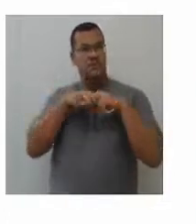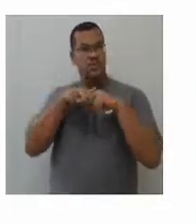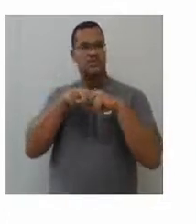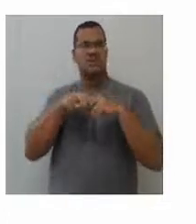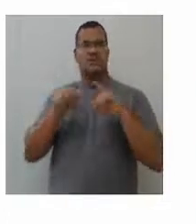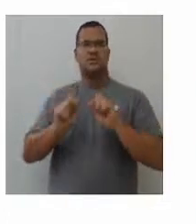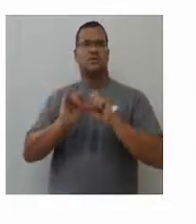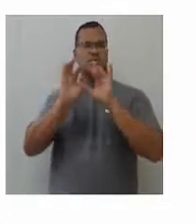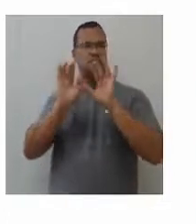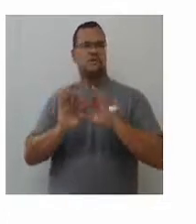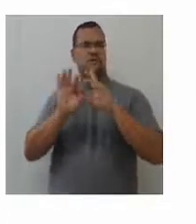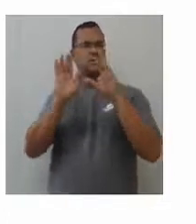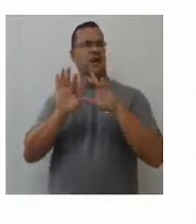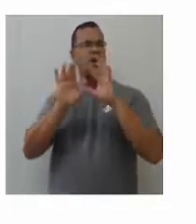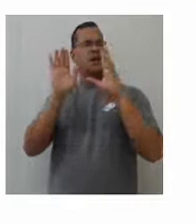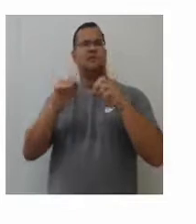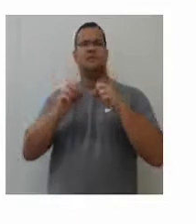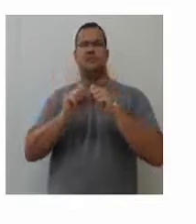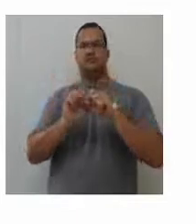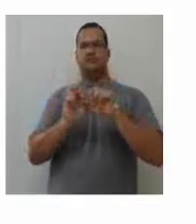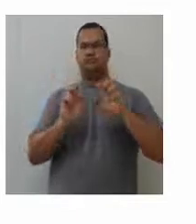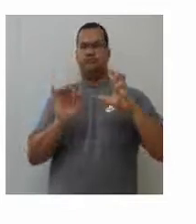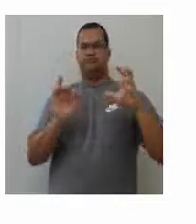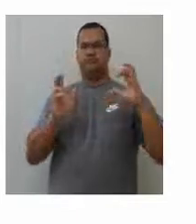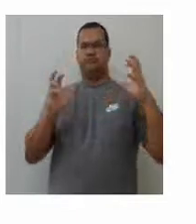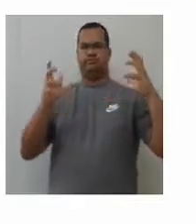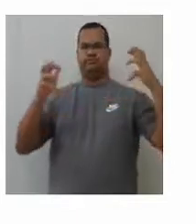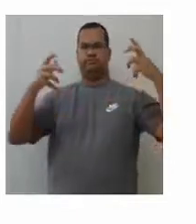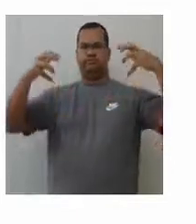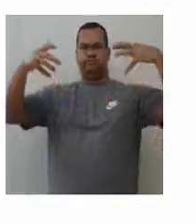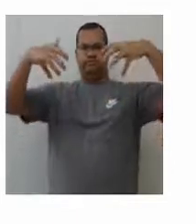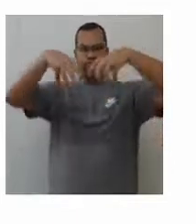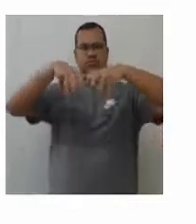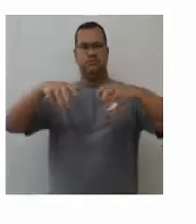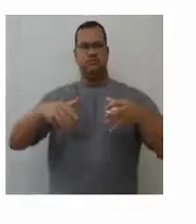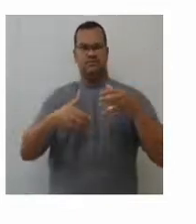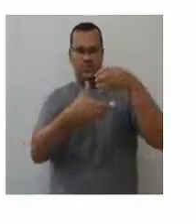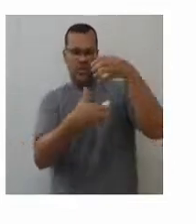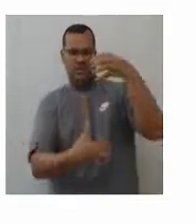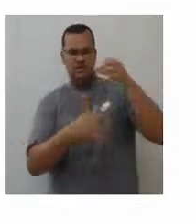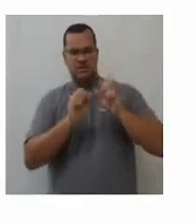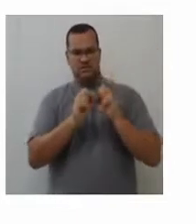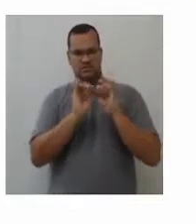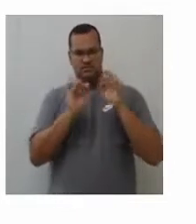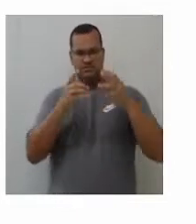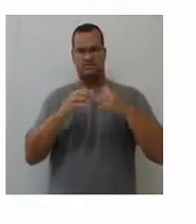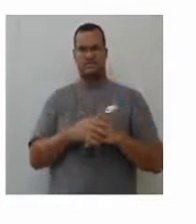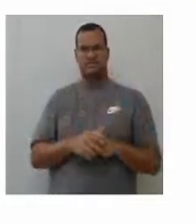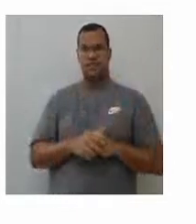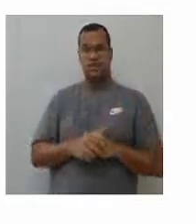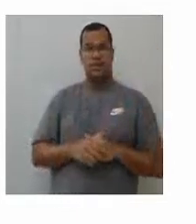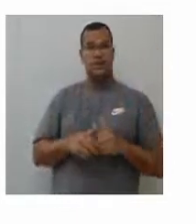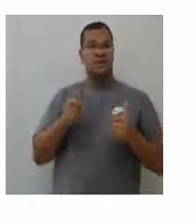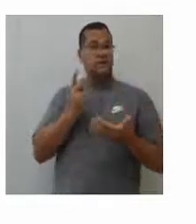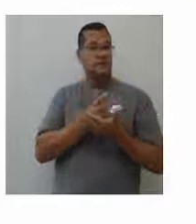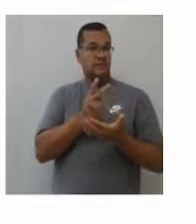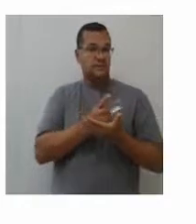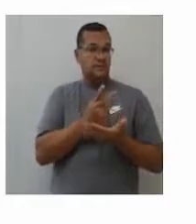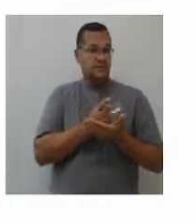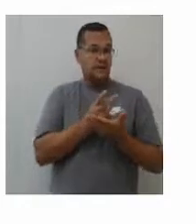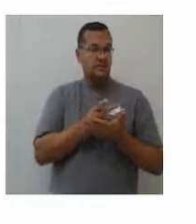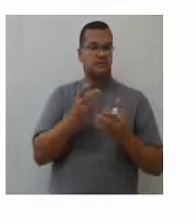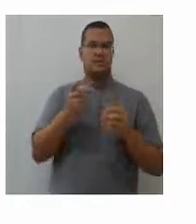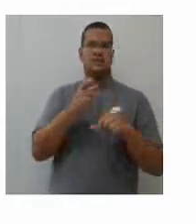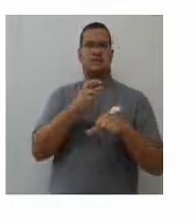gás ocupa todo o recipiente onde ele está contido. Ok? Tudo tranquilo? Então, soluto sempre será